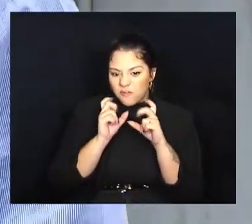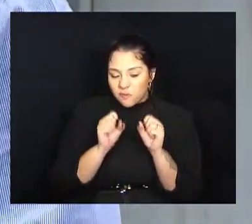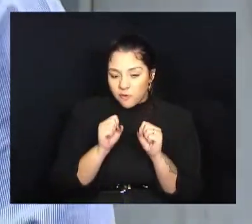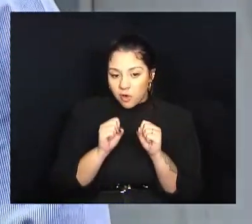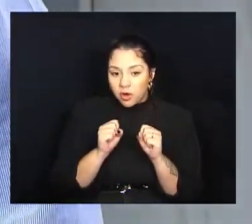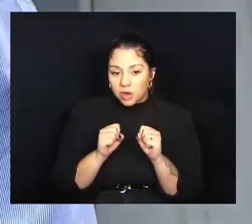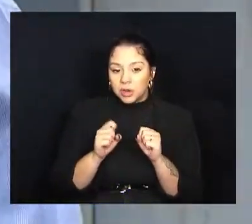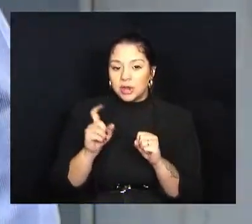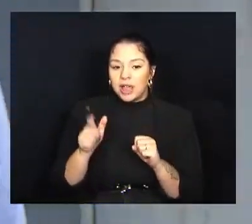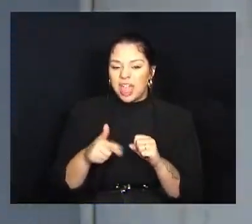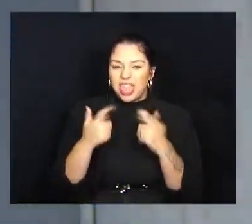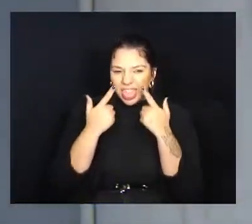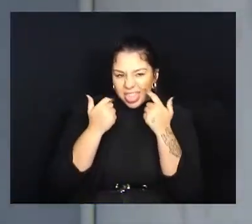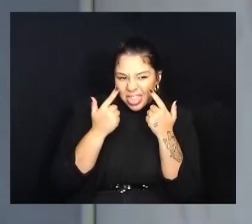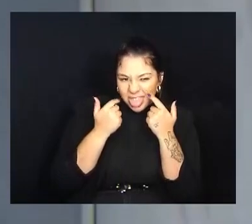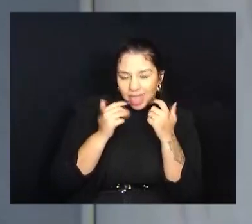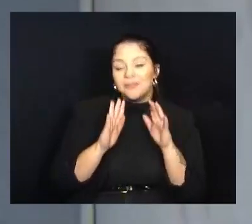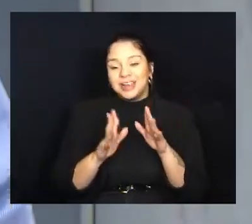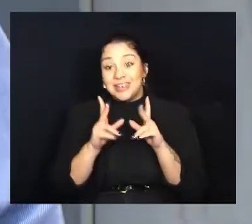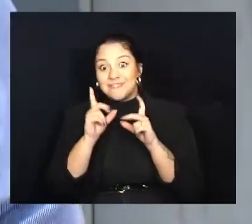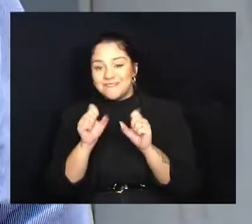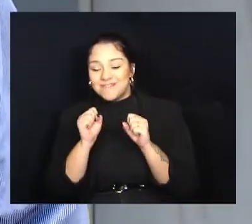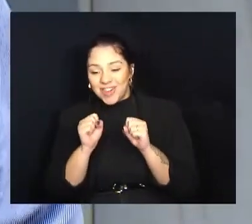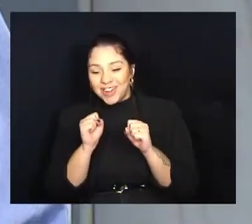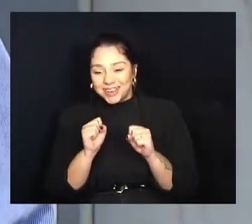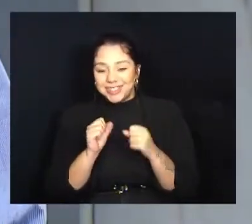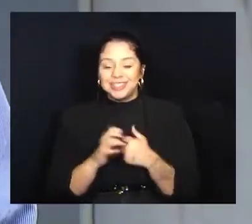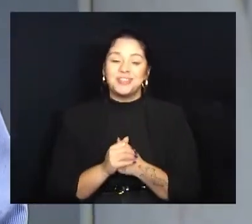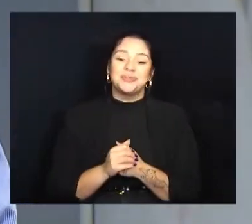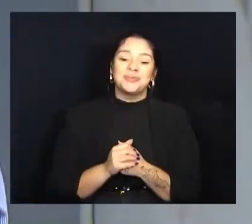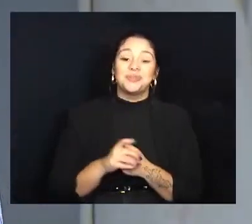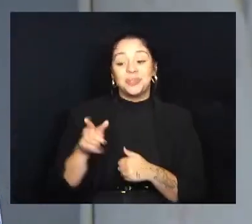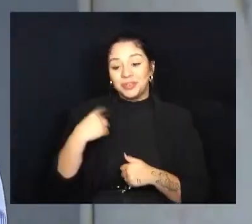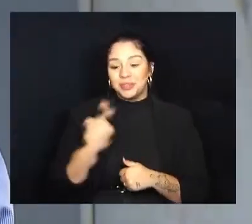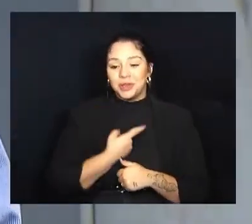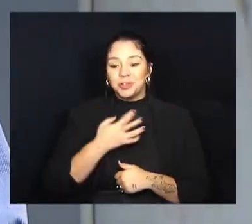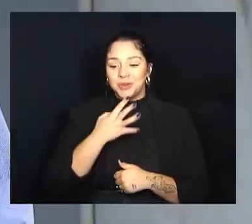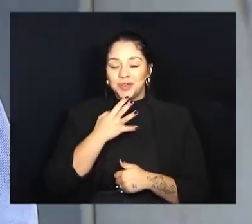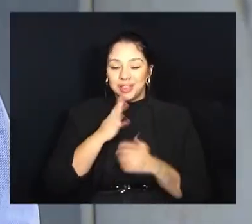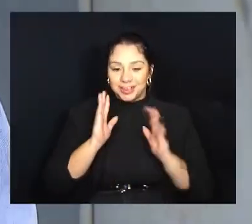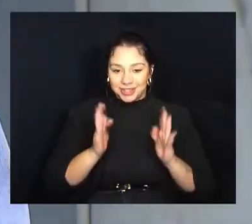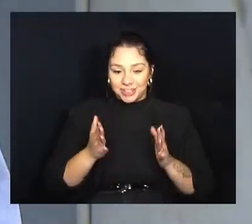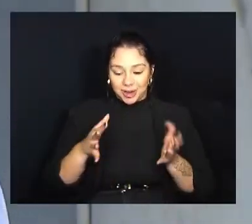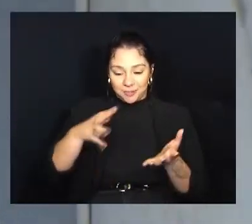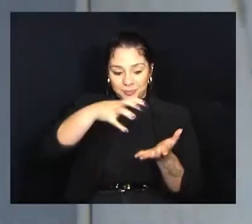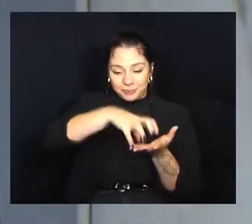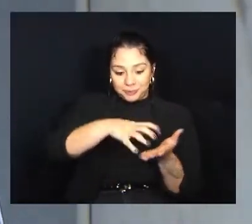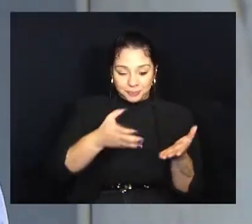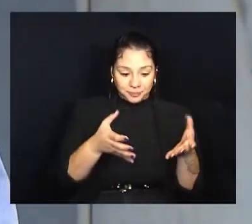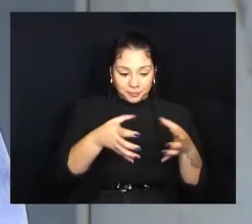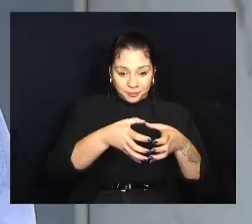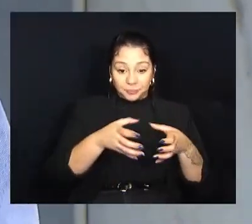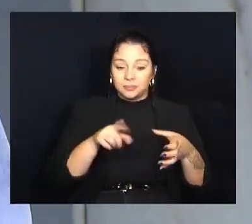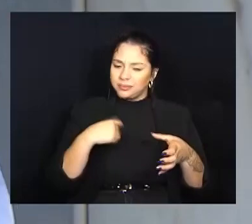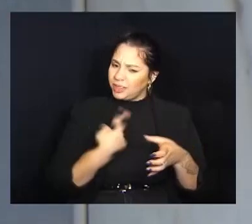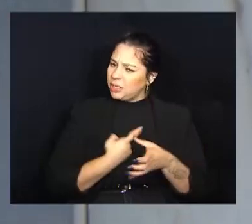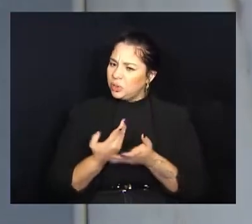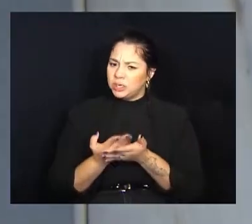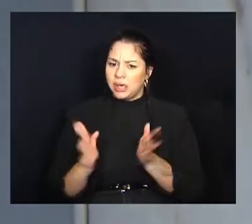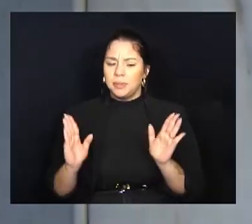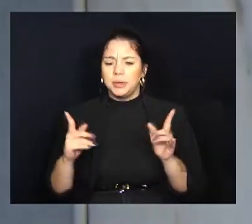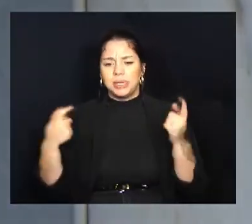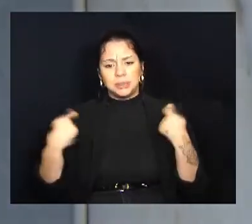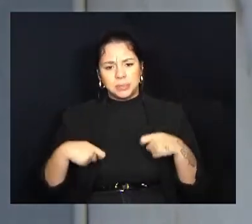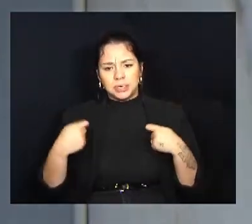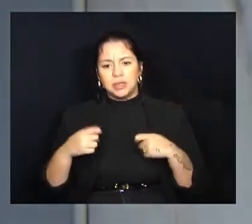meio chorões, mas são fortes, no bom sentido. A gente conhece o setor e a gente vai abrir as portas necessárias para que o